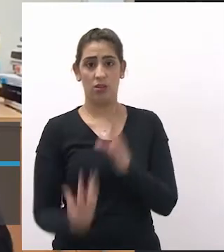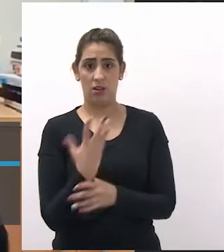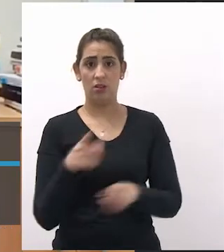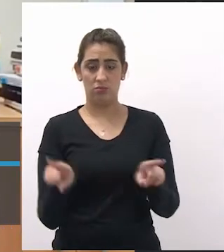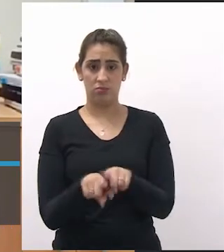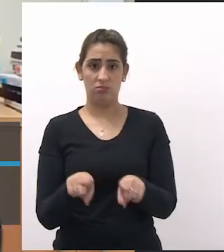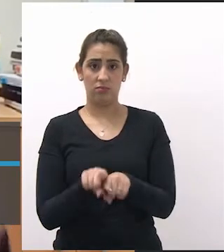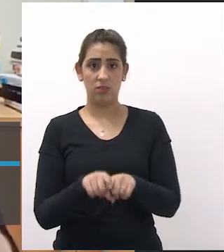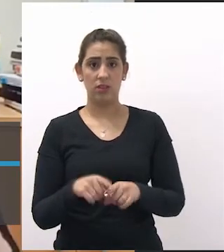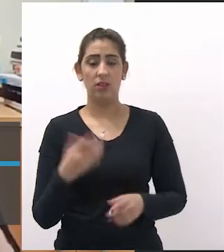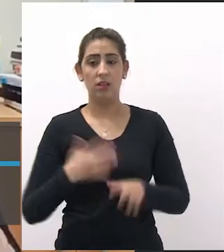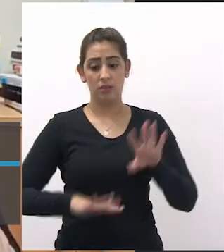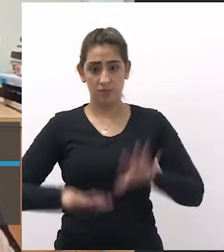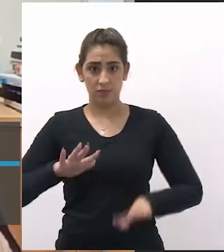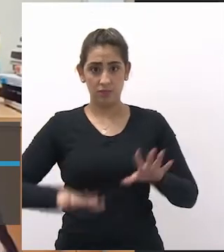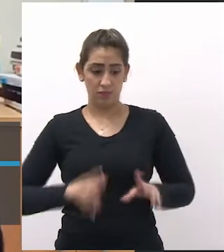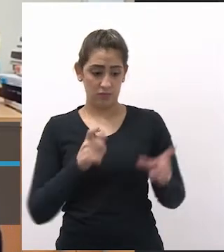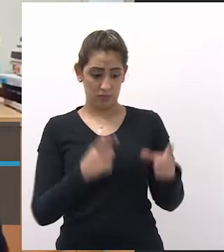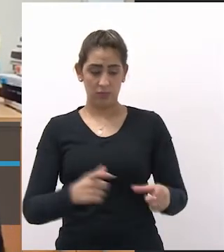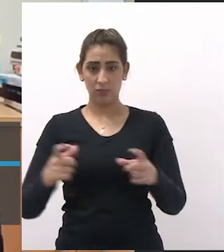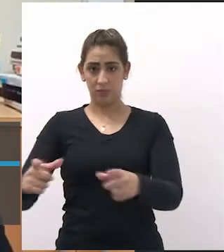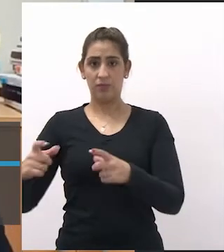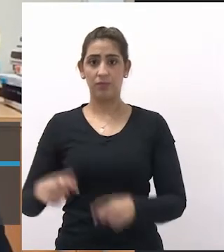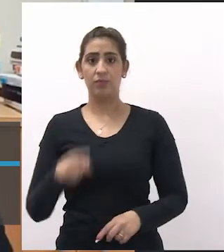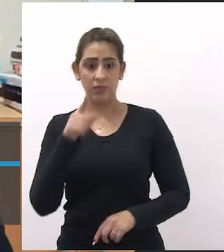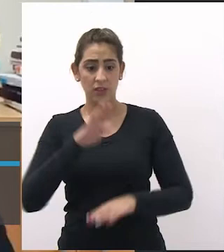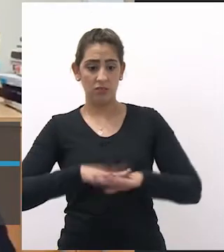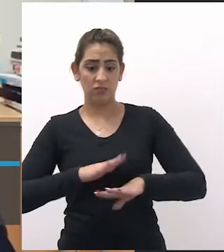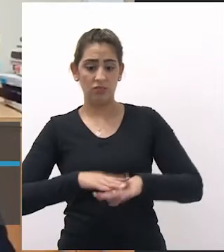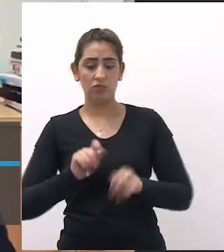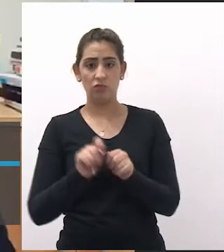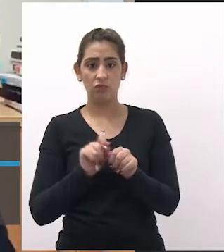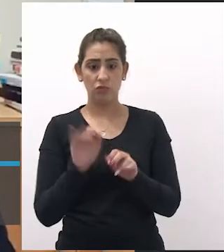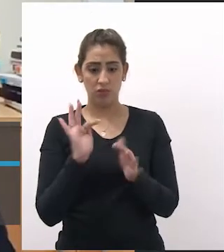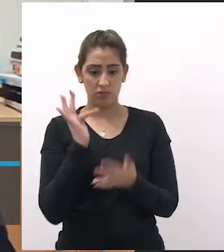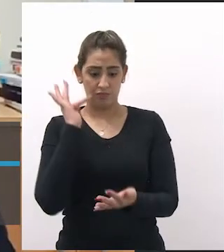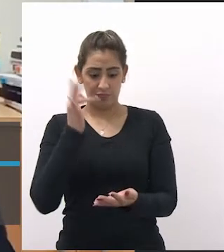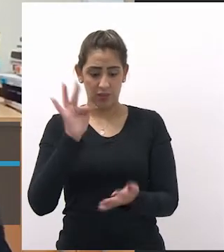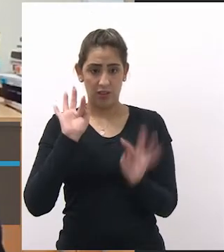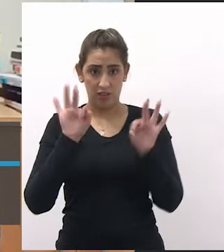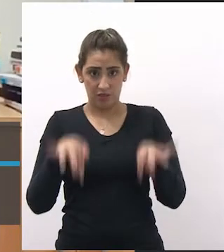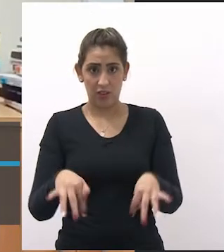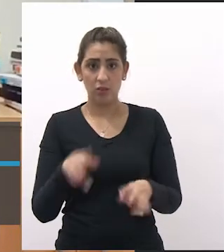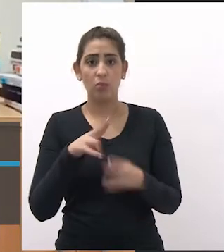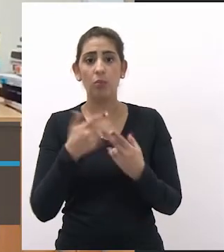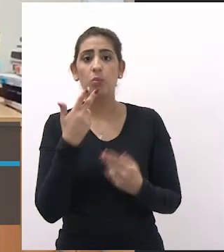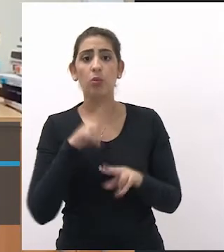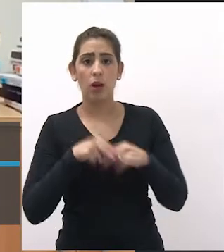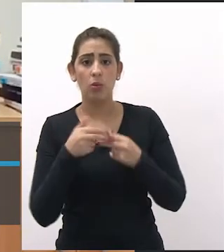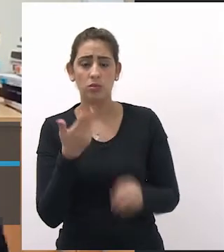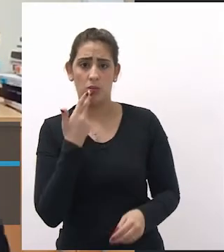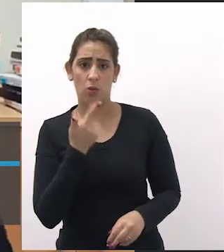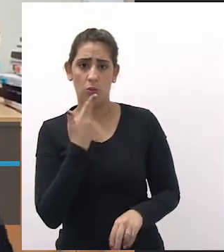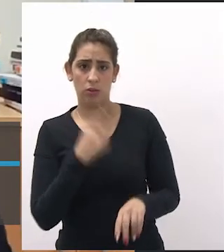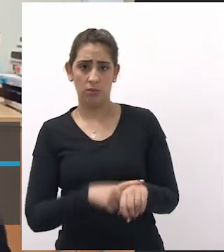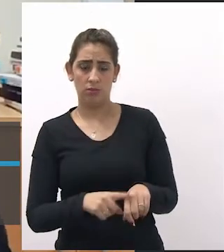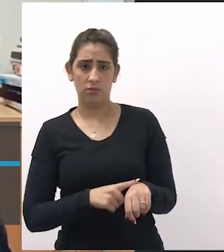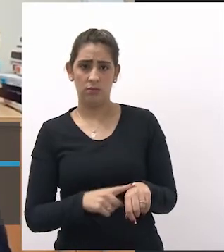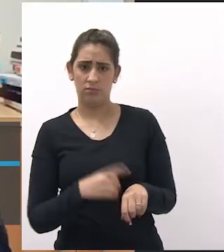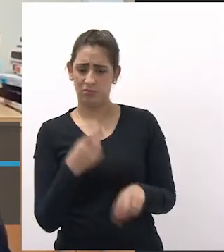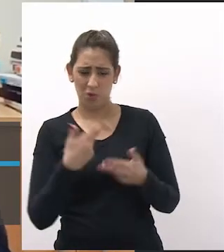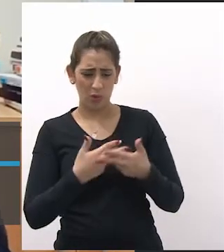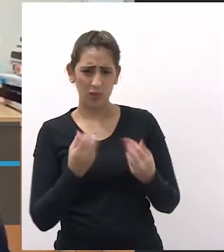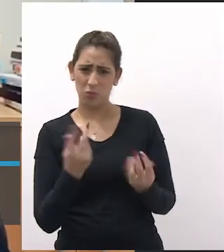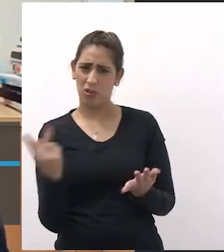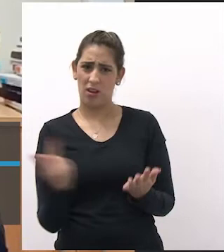inclusive alguns espaços eles foram definidos pela cor da pele, de modo muito